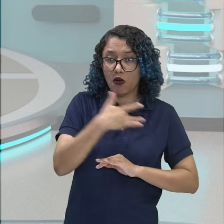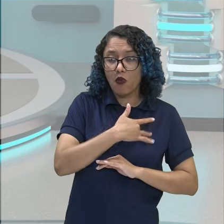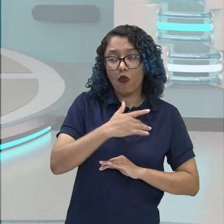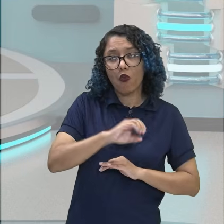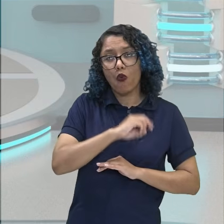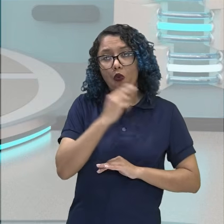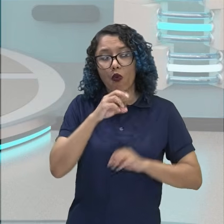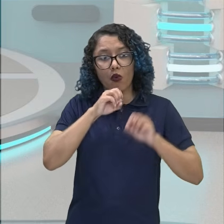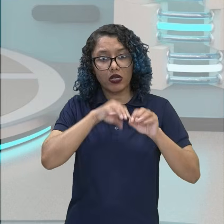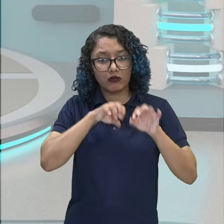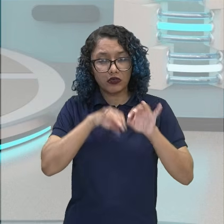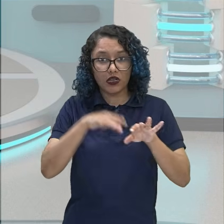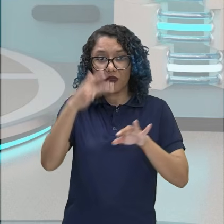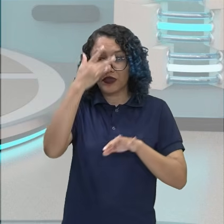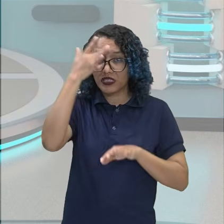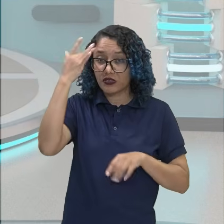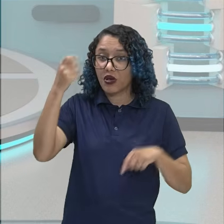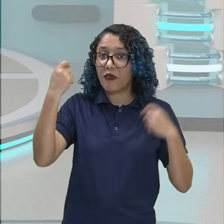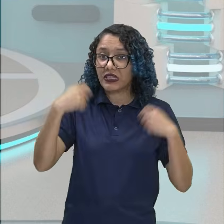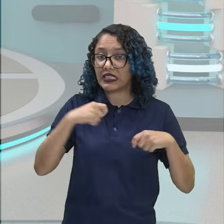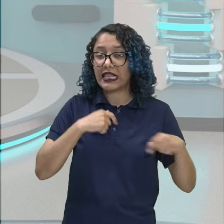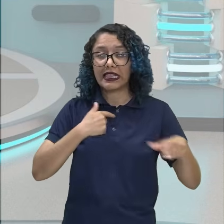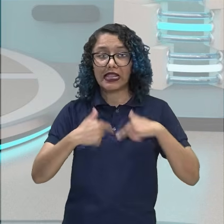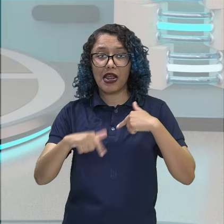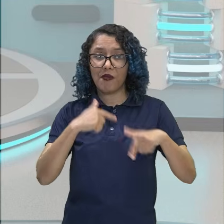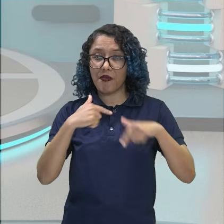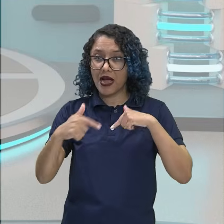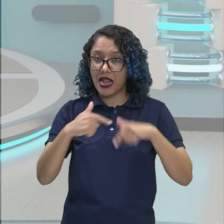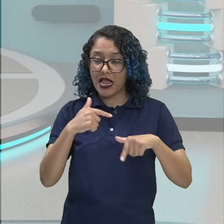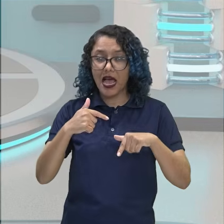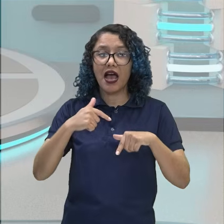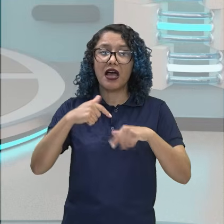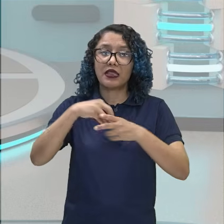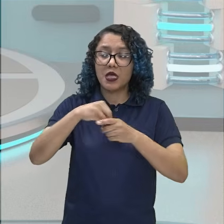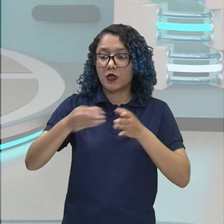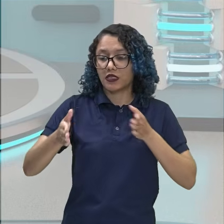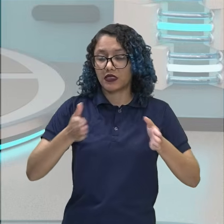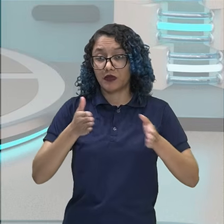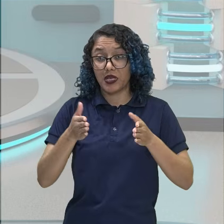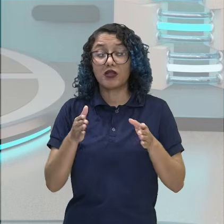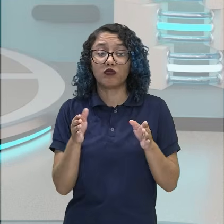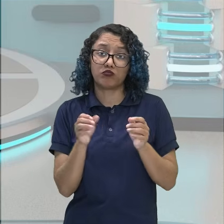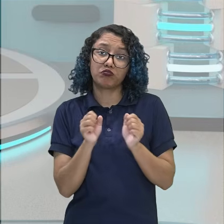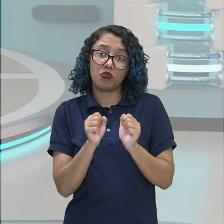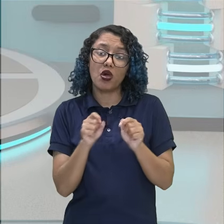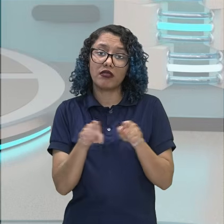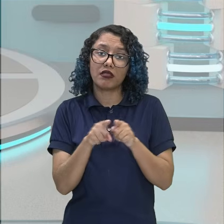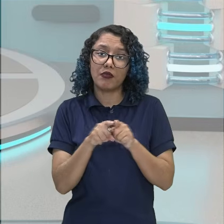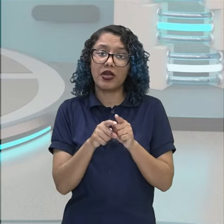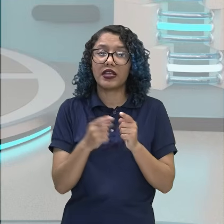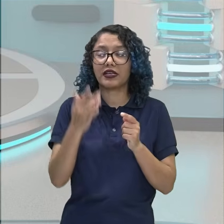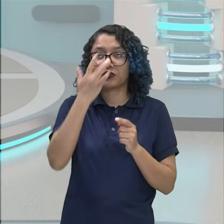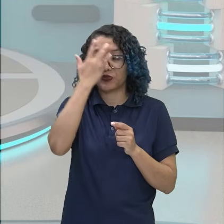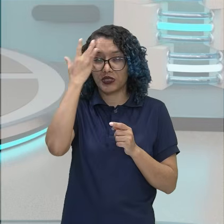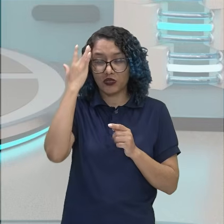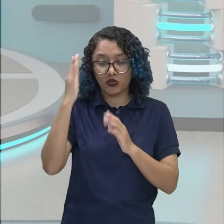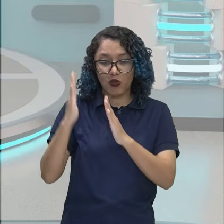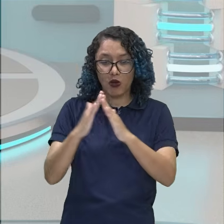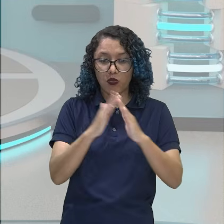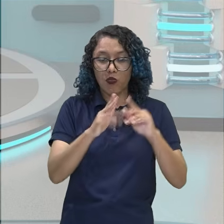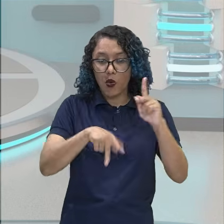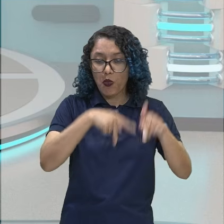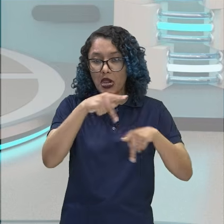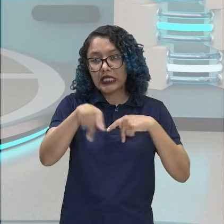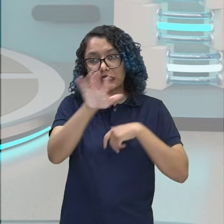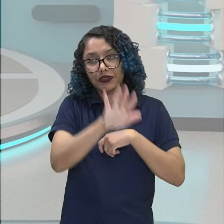que trabalhar nessa situação. E aí você pode entrevistar também os moradores, né, as pessoas, a população de um